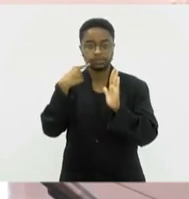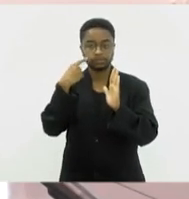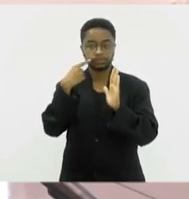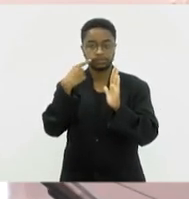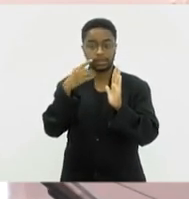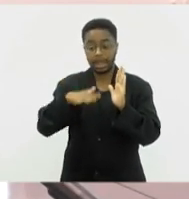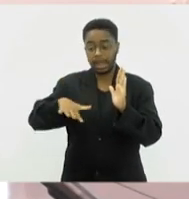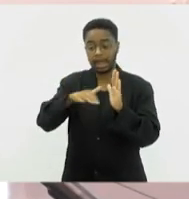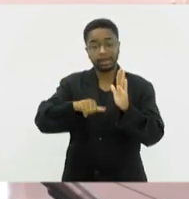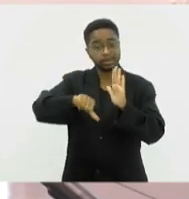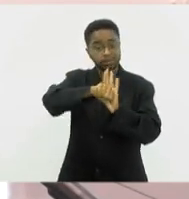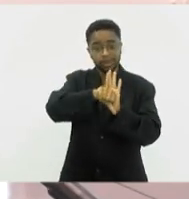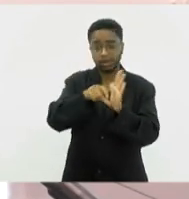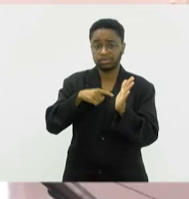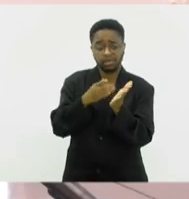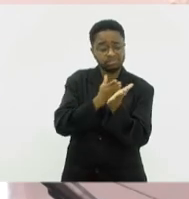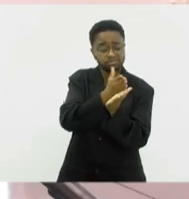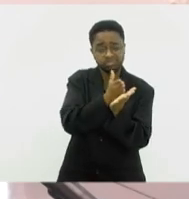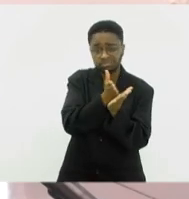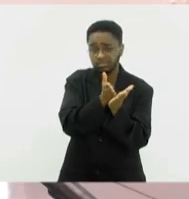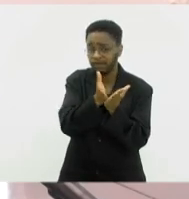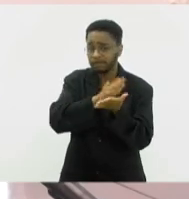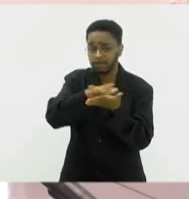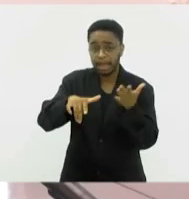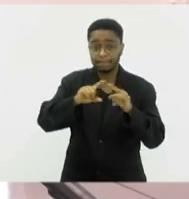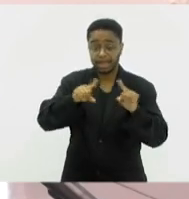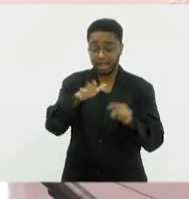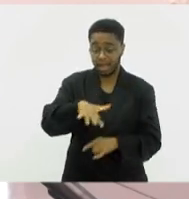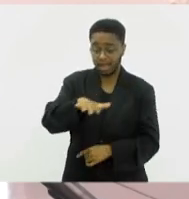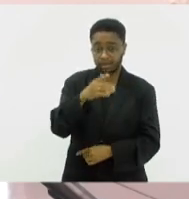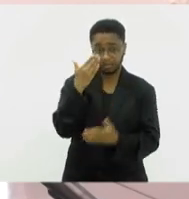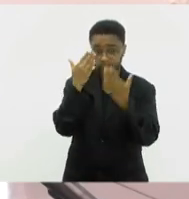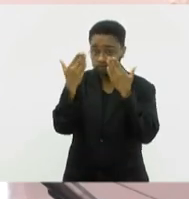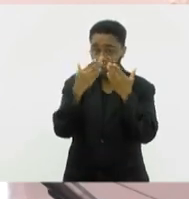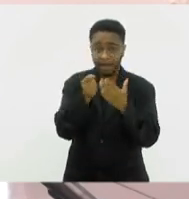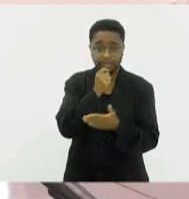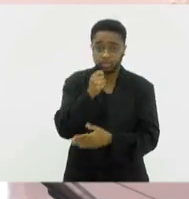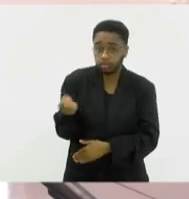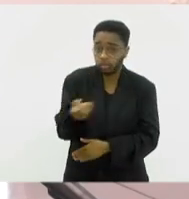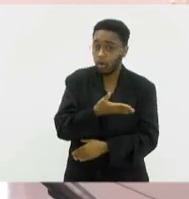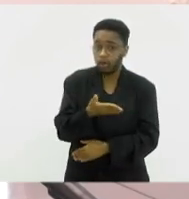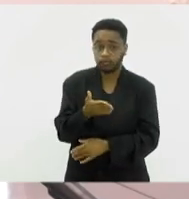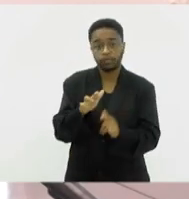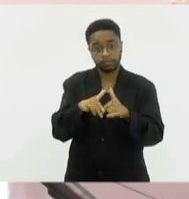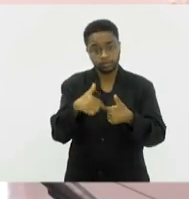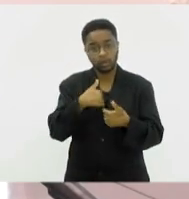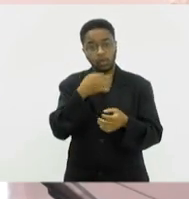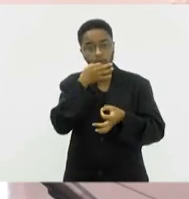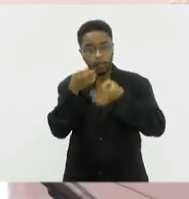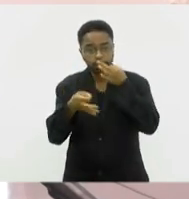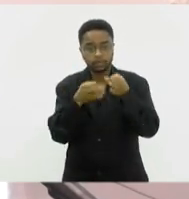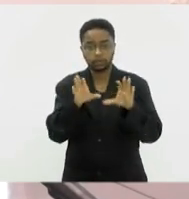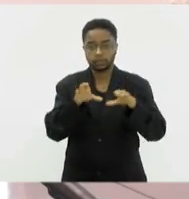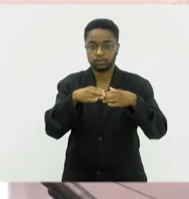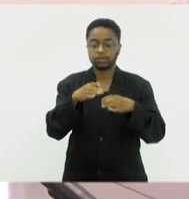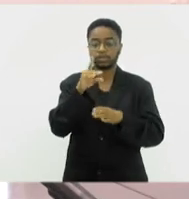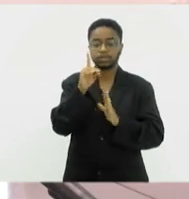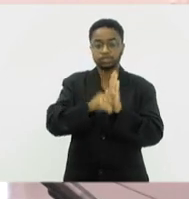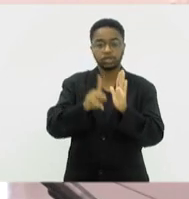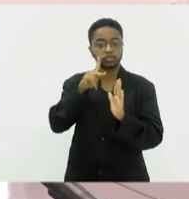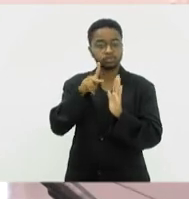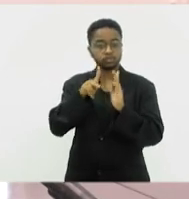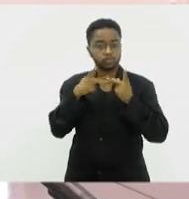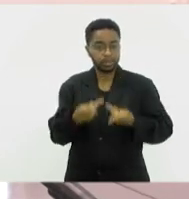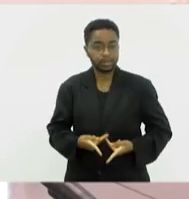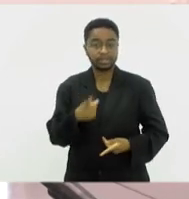eixo criminal é um eixo enorme. Agora, no campo da psicologia, ainda é muito novo. É isso que eu comentava. A Comissão de Direitos Humanos da OAB tem mais de